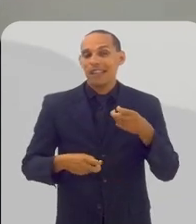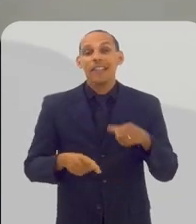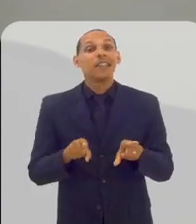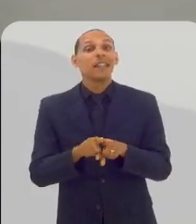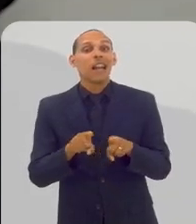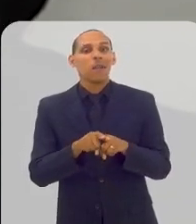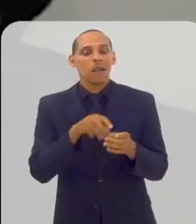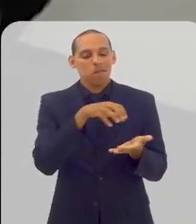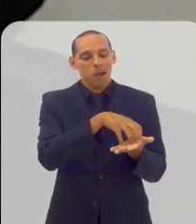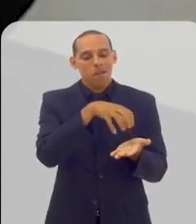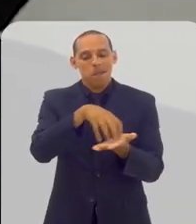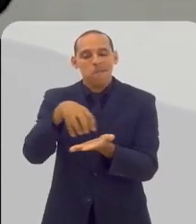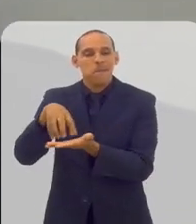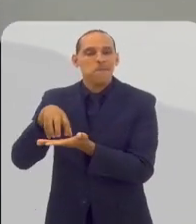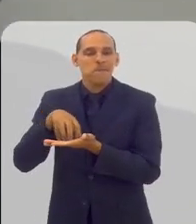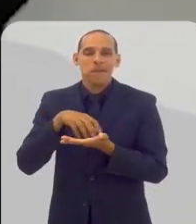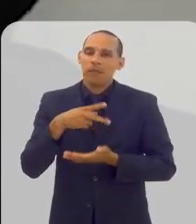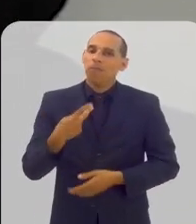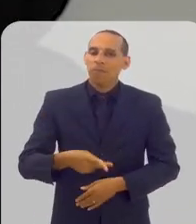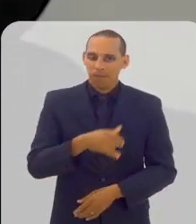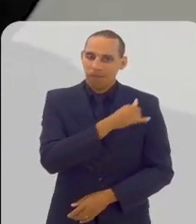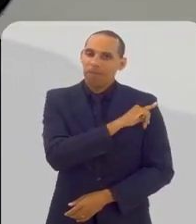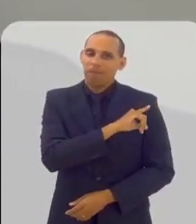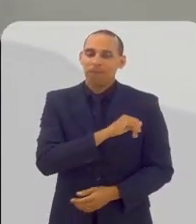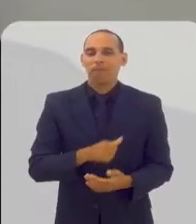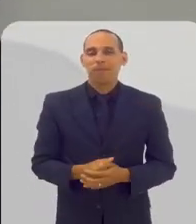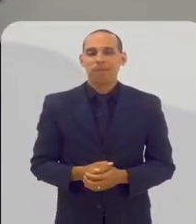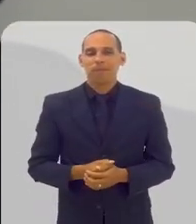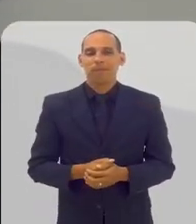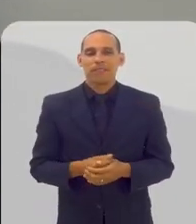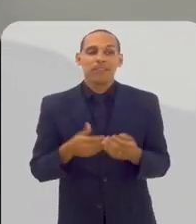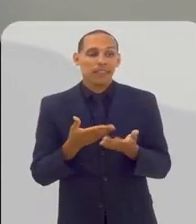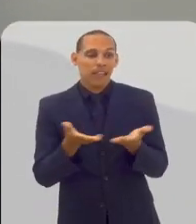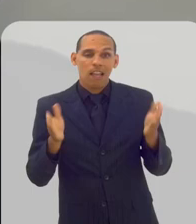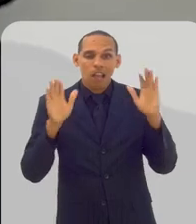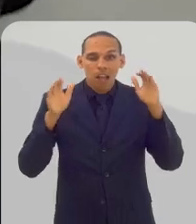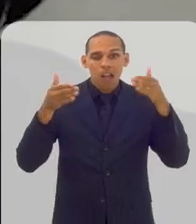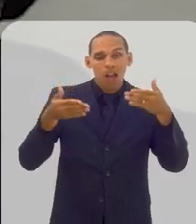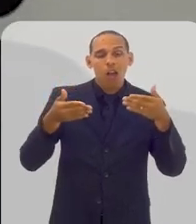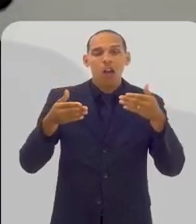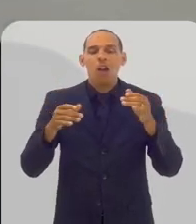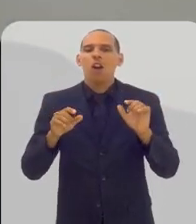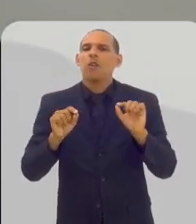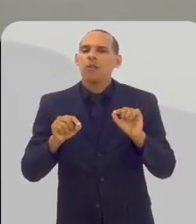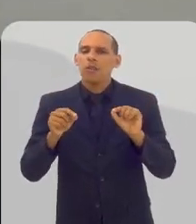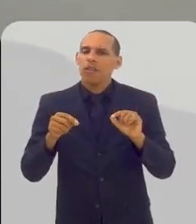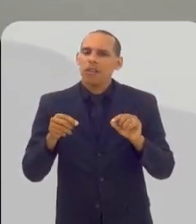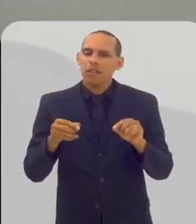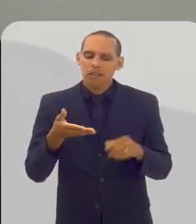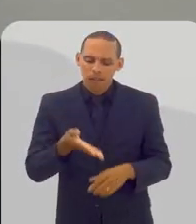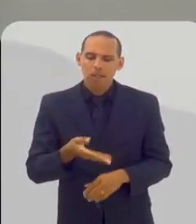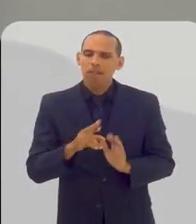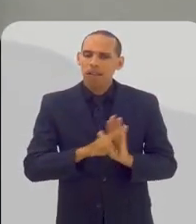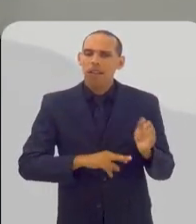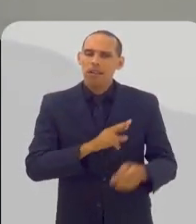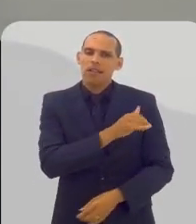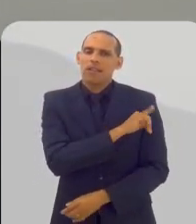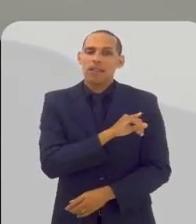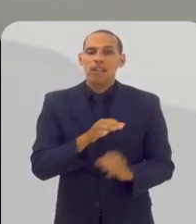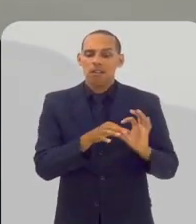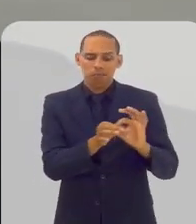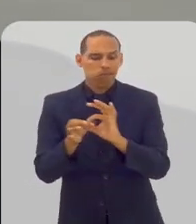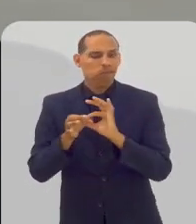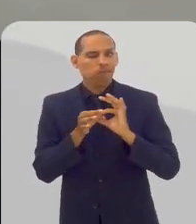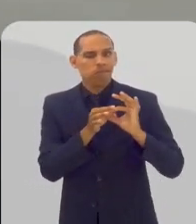eu e o SEBRAE e as entidades do Estado do Rio de Janeiro né as entidades que estão focadas nos estados do Rio de Janeiro